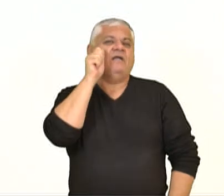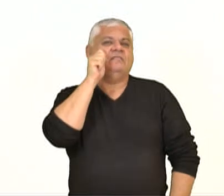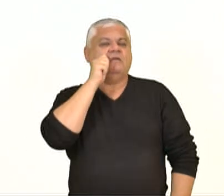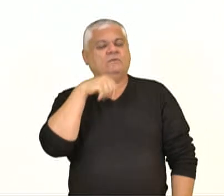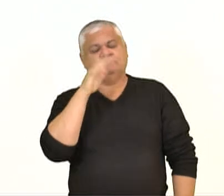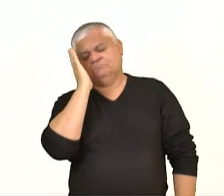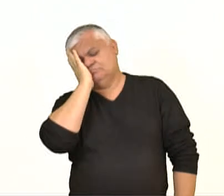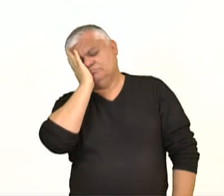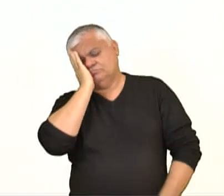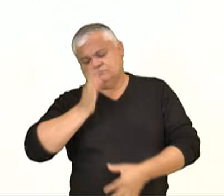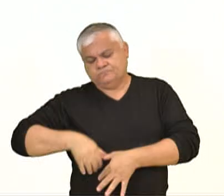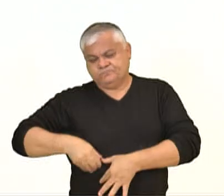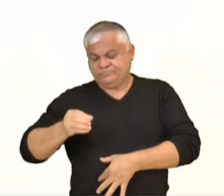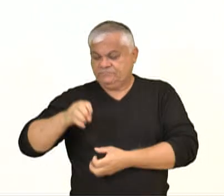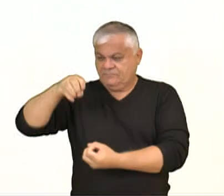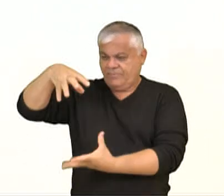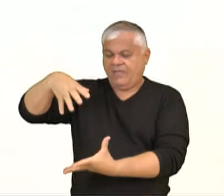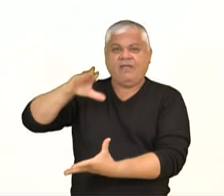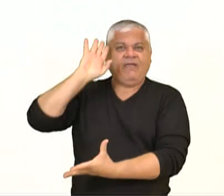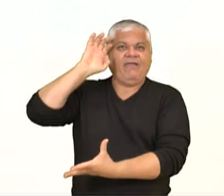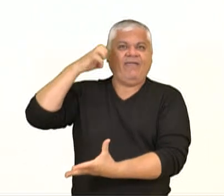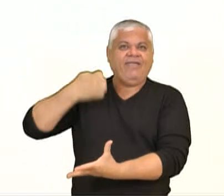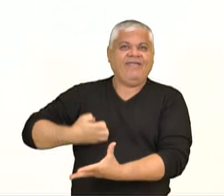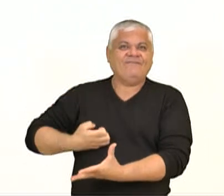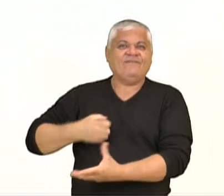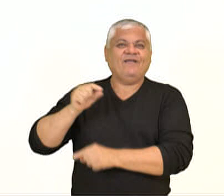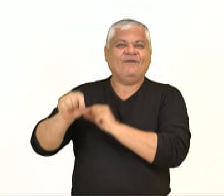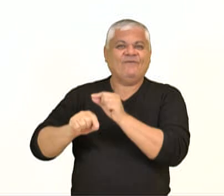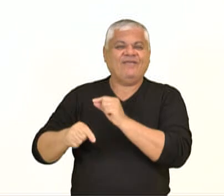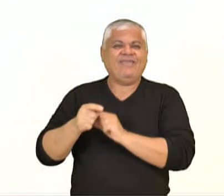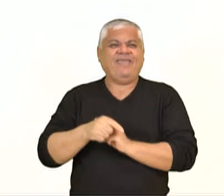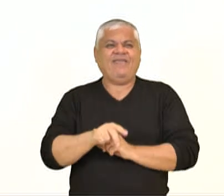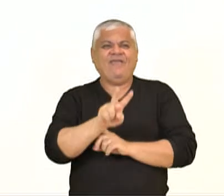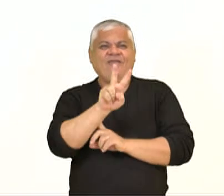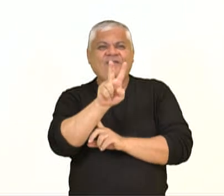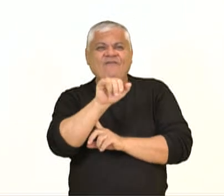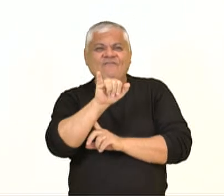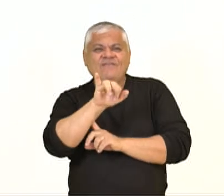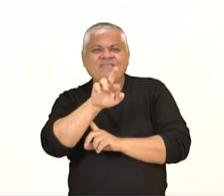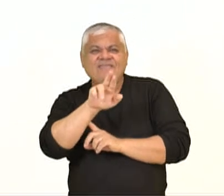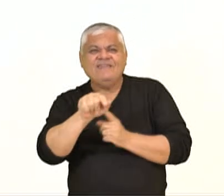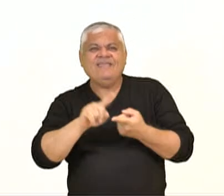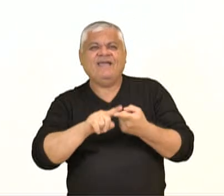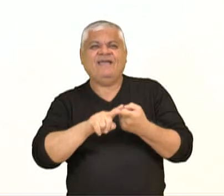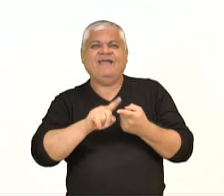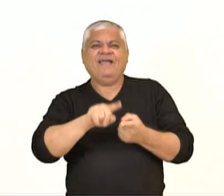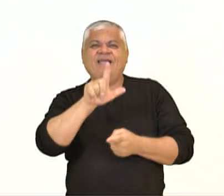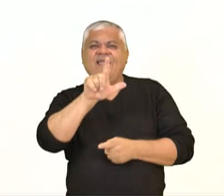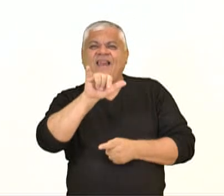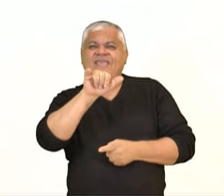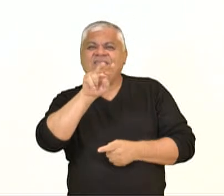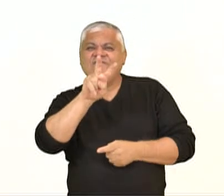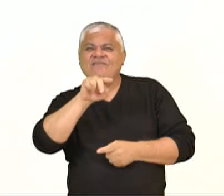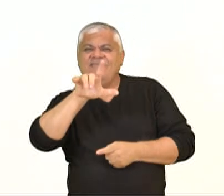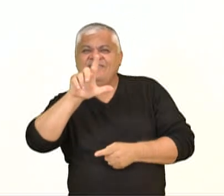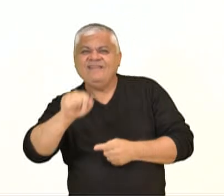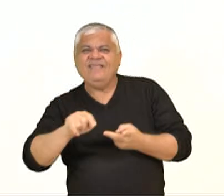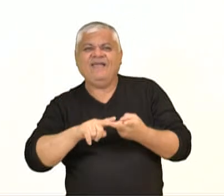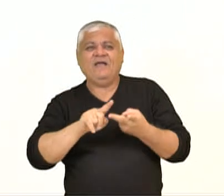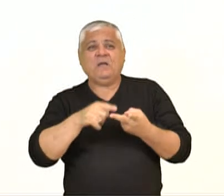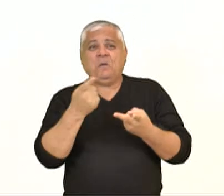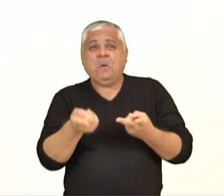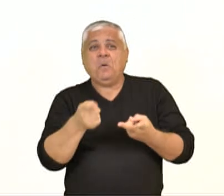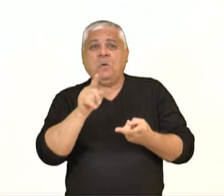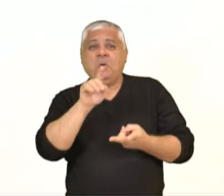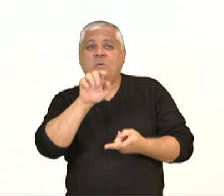nascer, chamando-se Livíria, Rivília ou Irlívia, aqui nesta observação